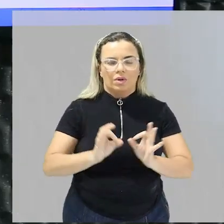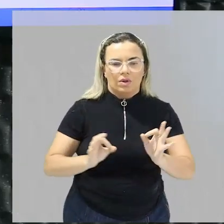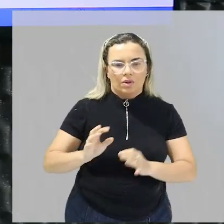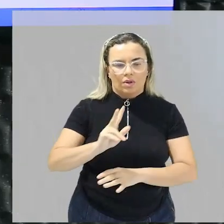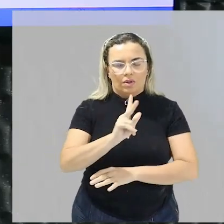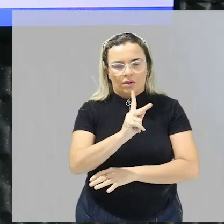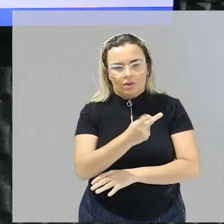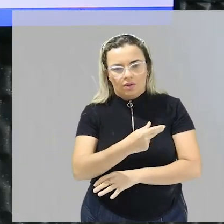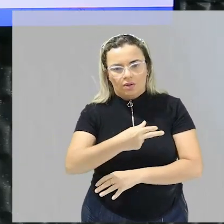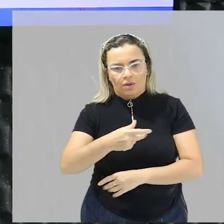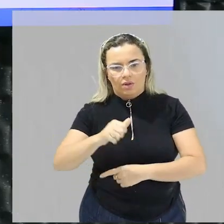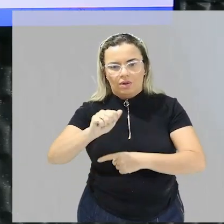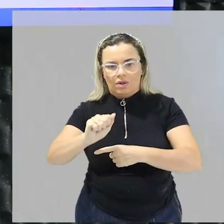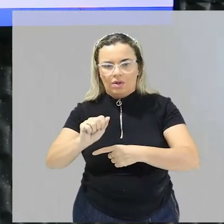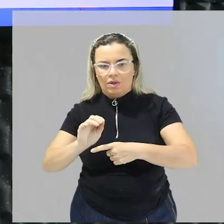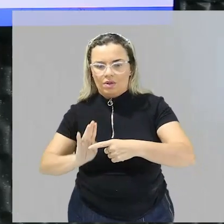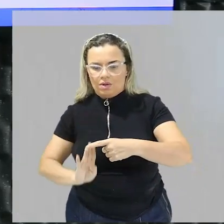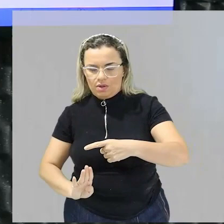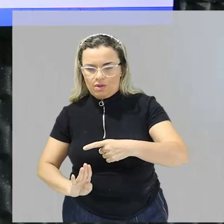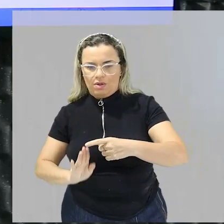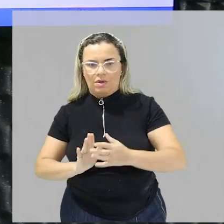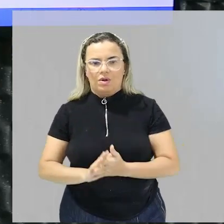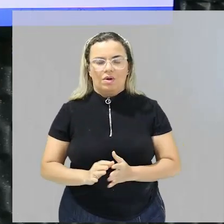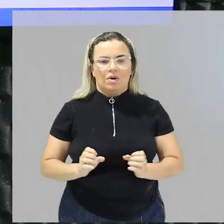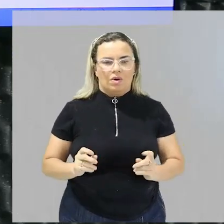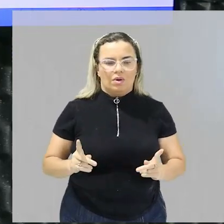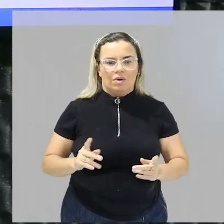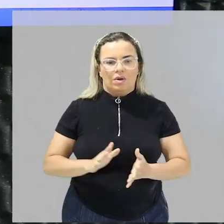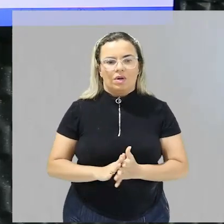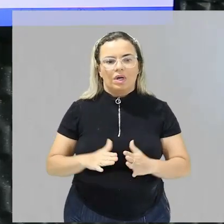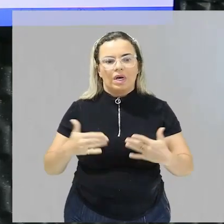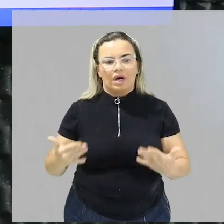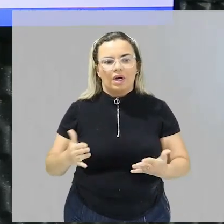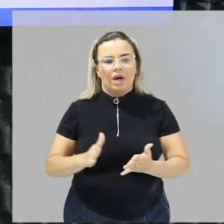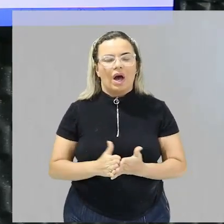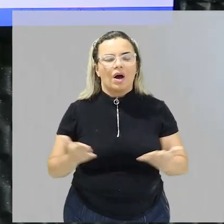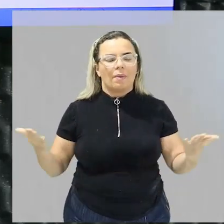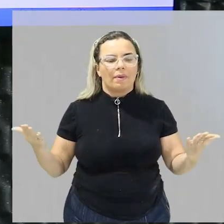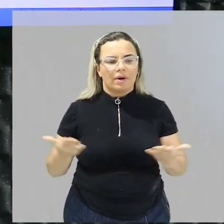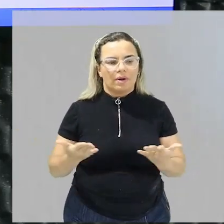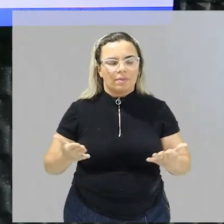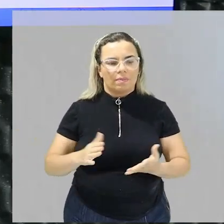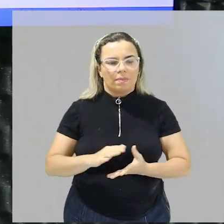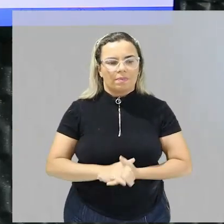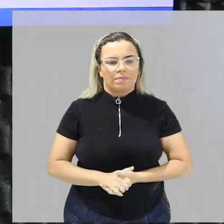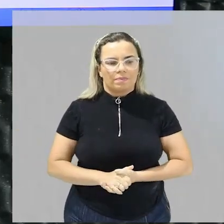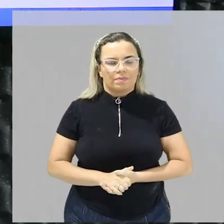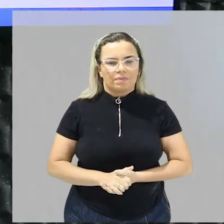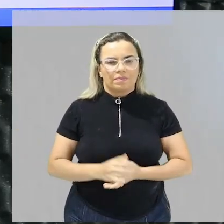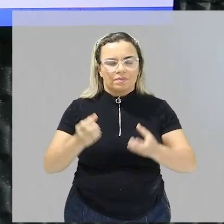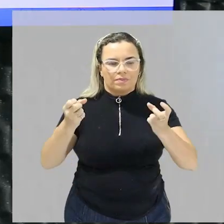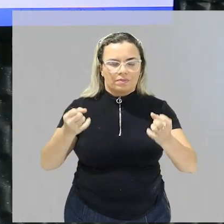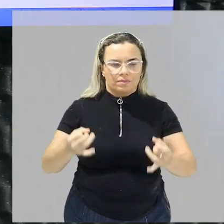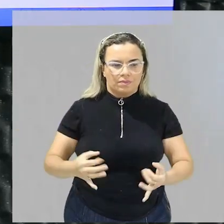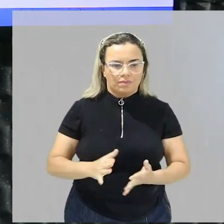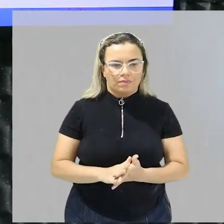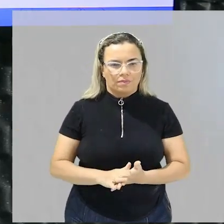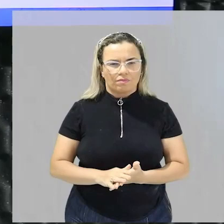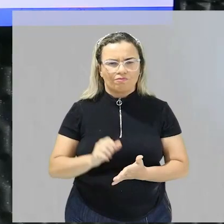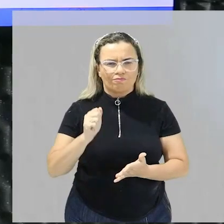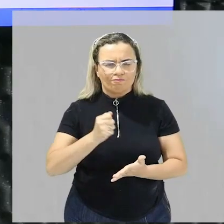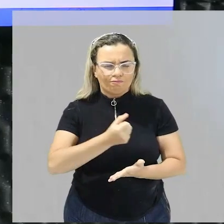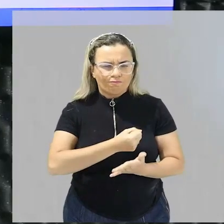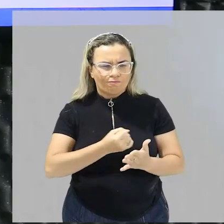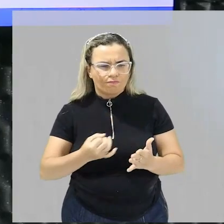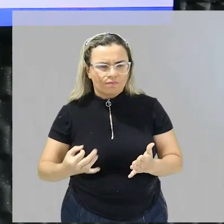H vai ser A dividido por B. Beleza. E agora? Agora, ele disse para nós quanto era o A. E disse